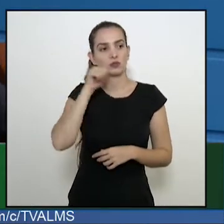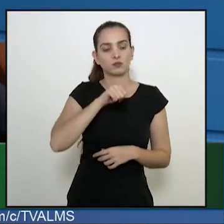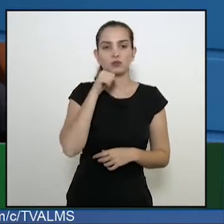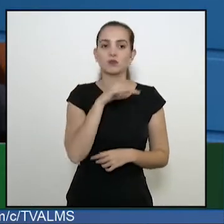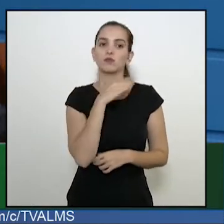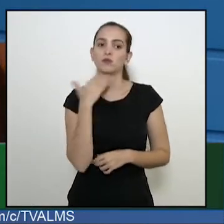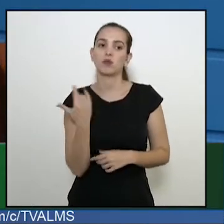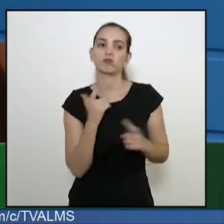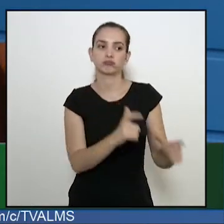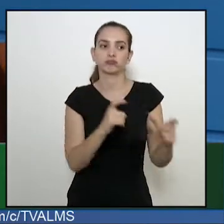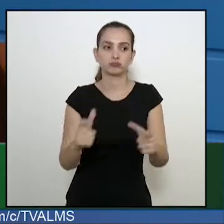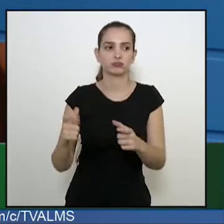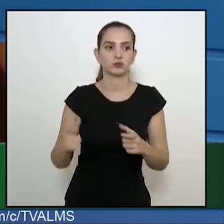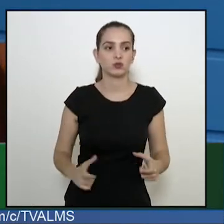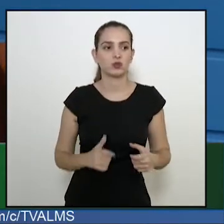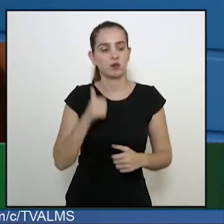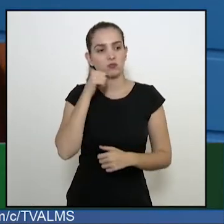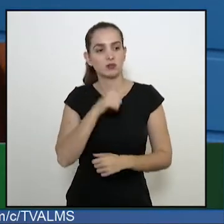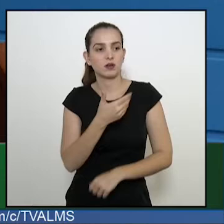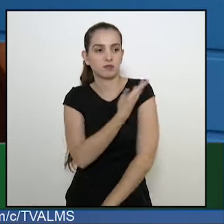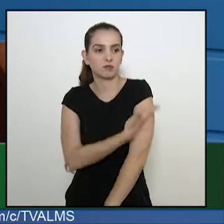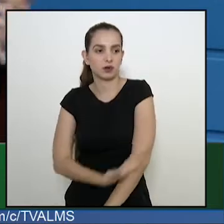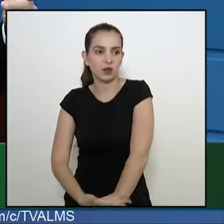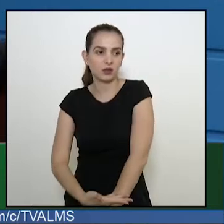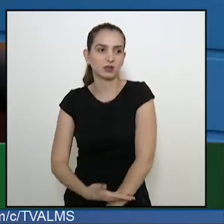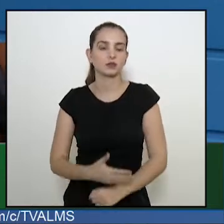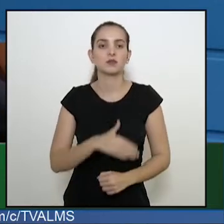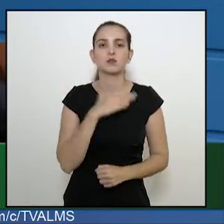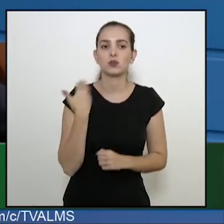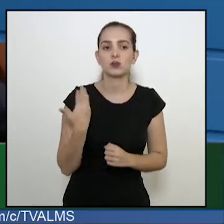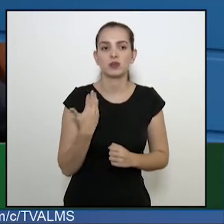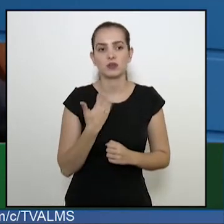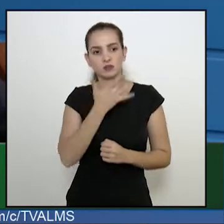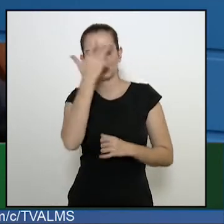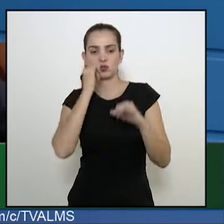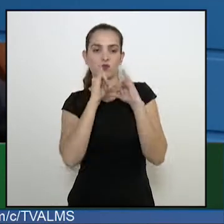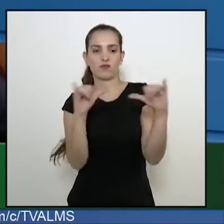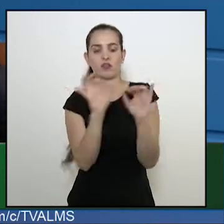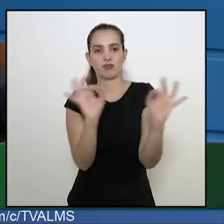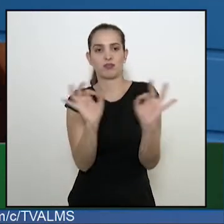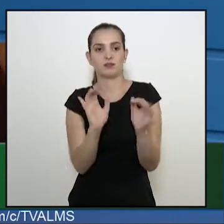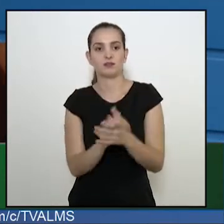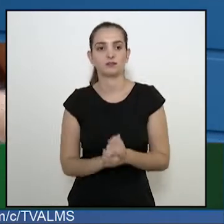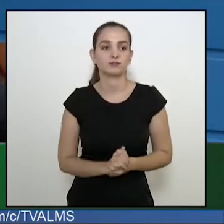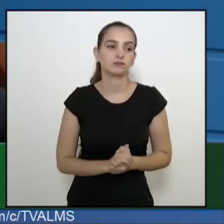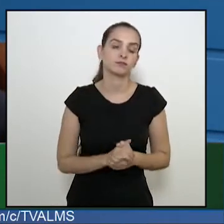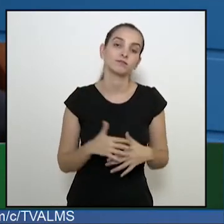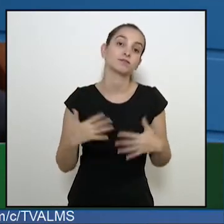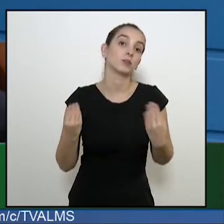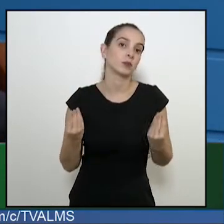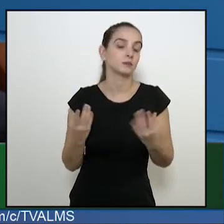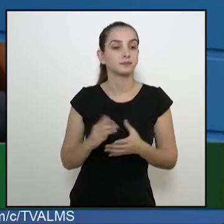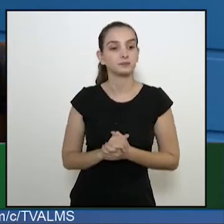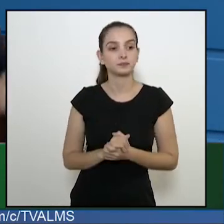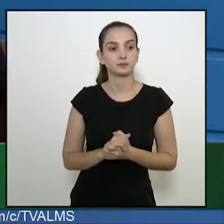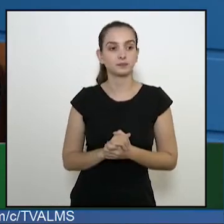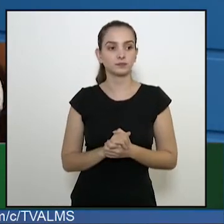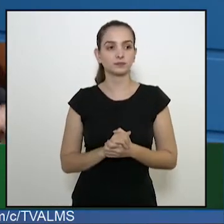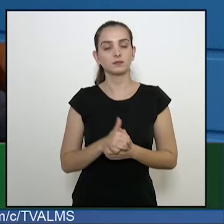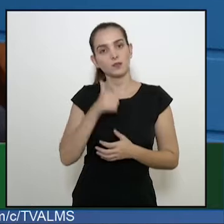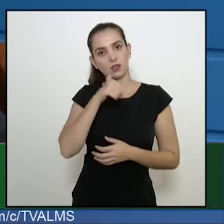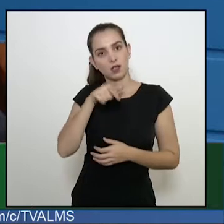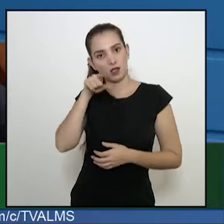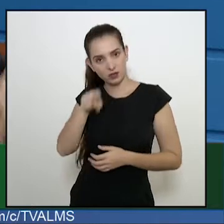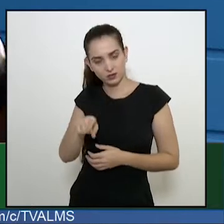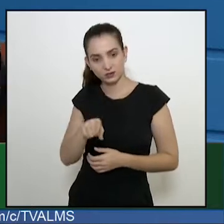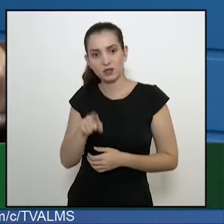aonde, sendo que uma mulher branca foi assassinada, ninguém falou nada. Ora, ela